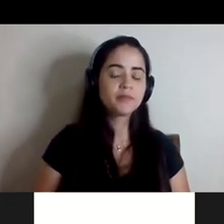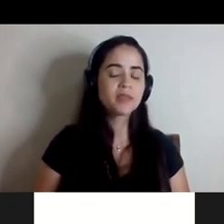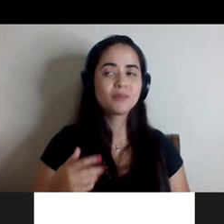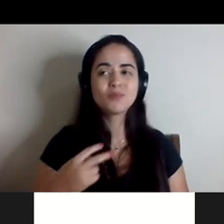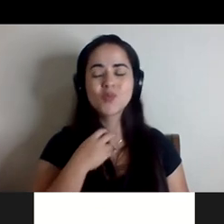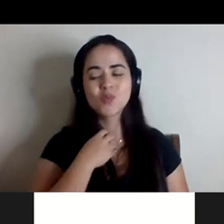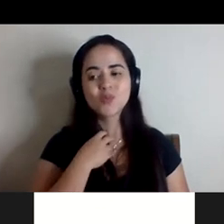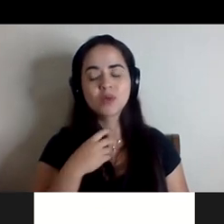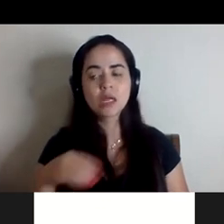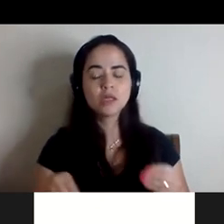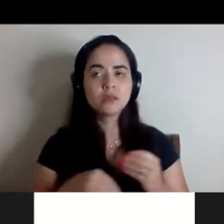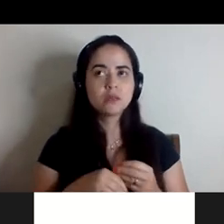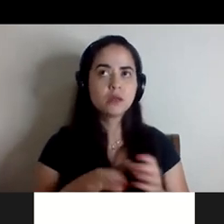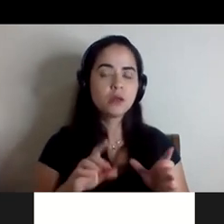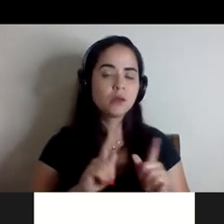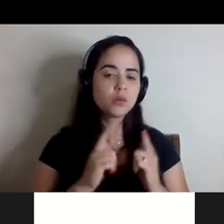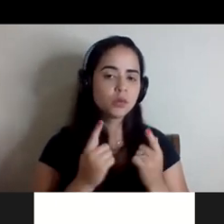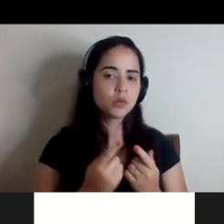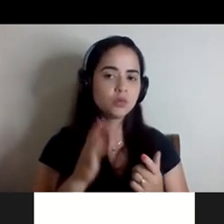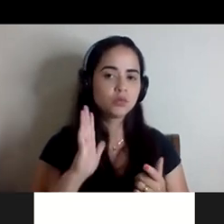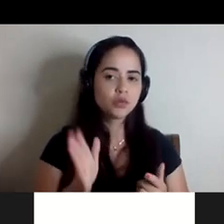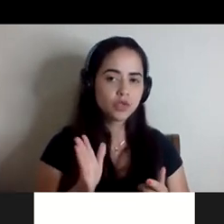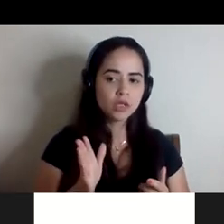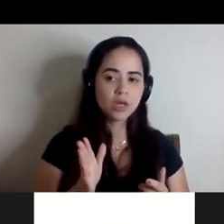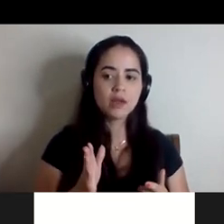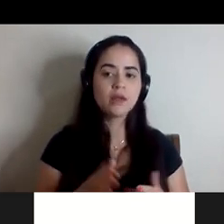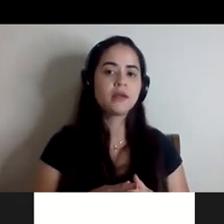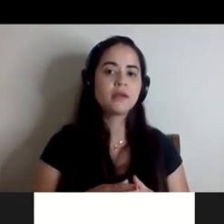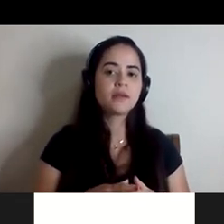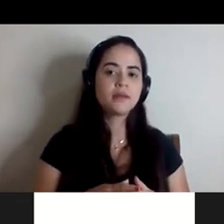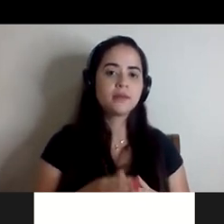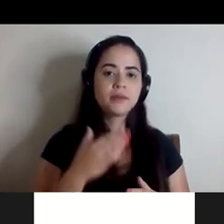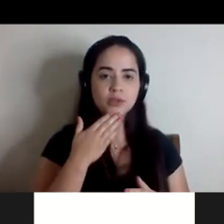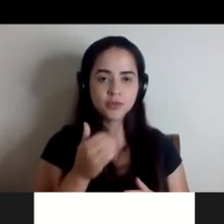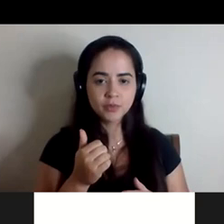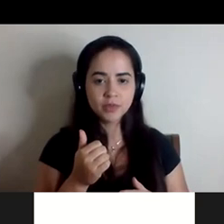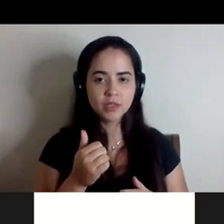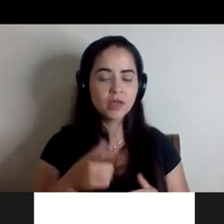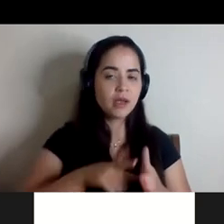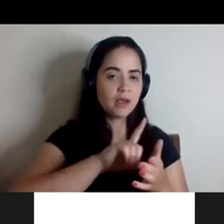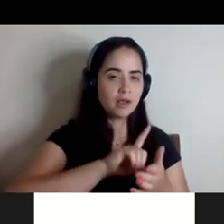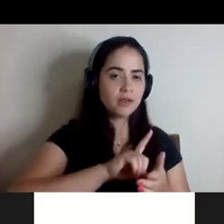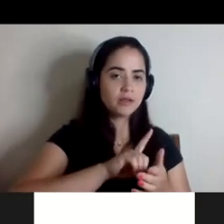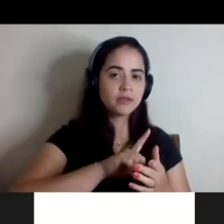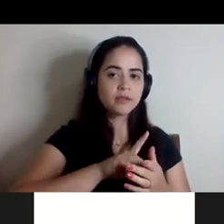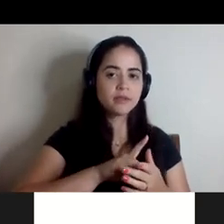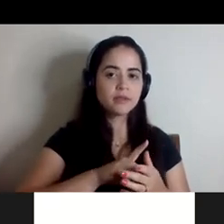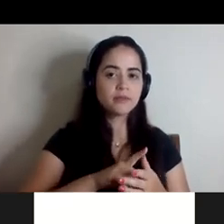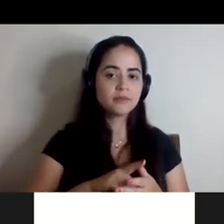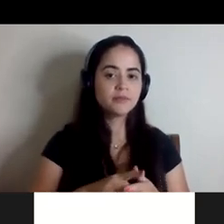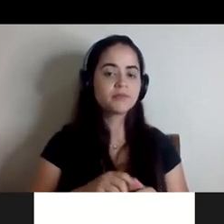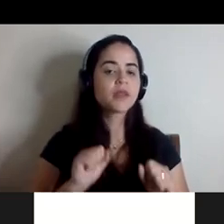integrar o grupo, como eu já me coloquei à disposição antes com o Antônio Henrique, estou à